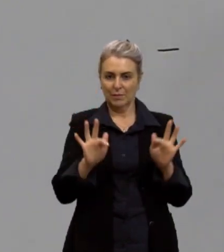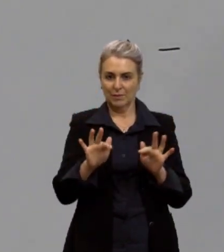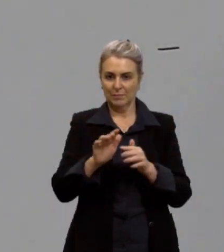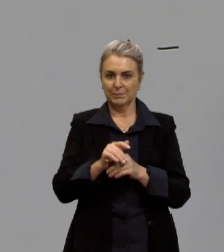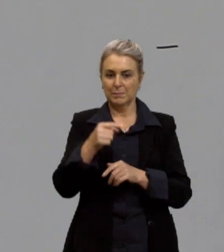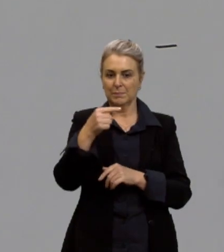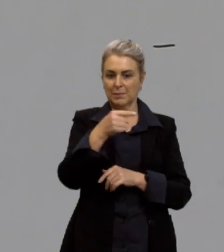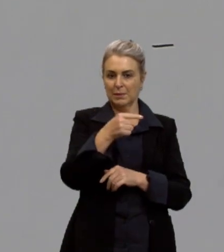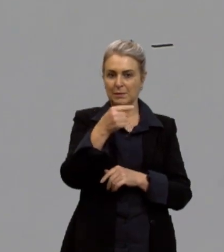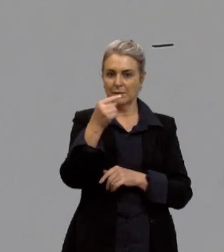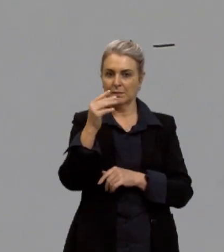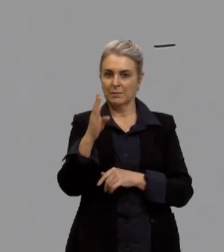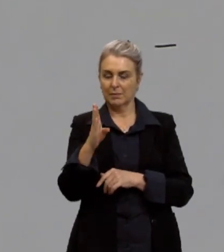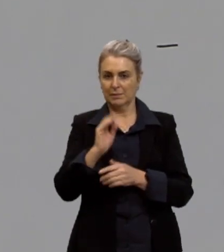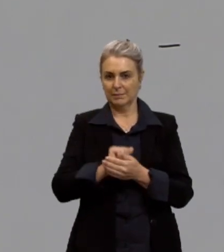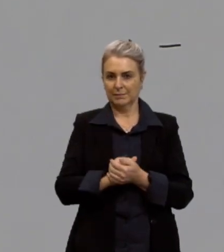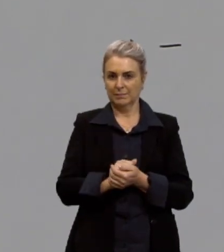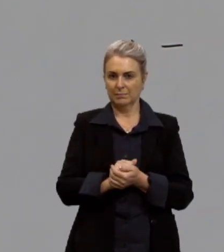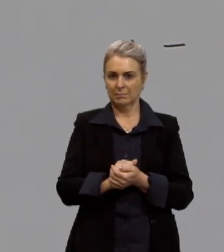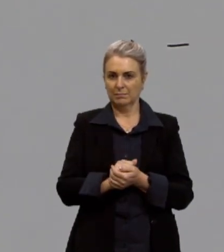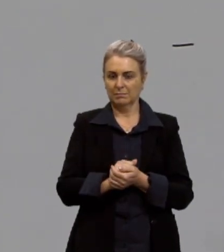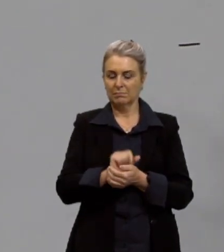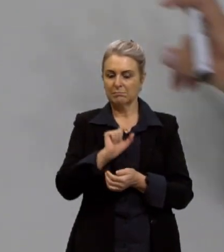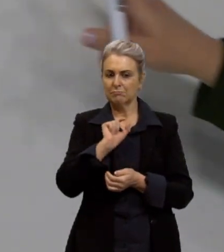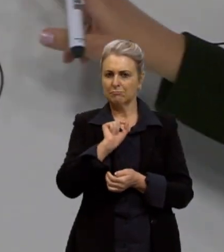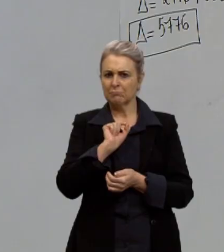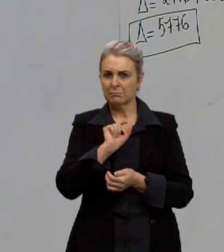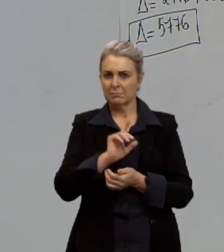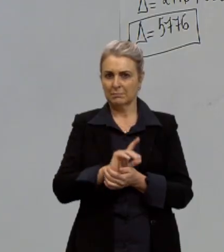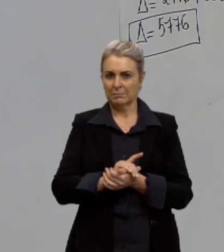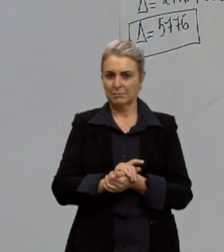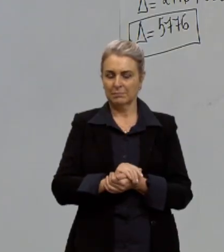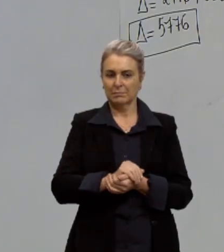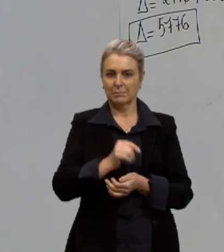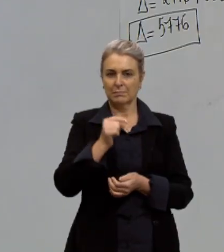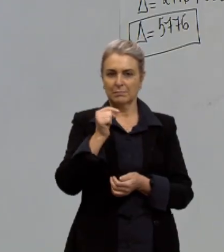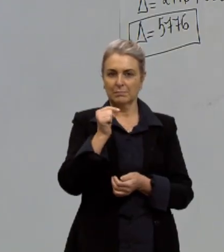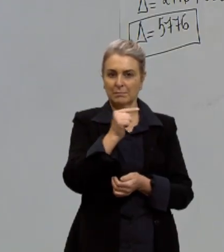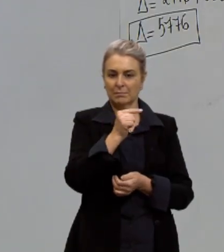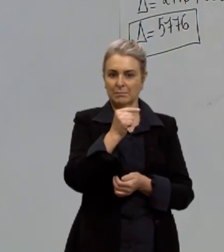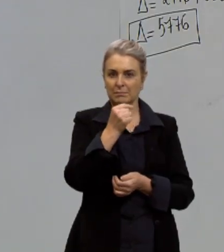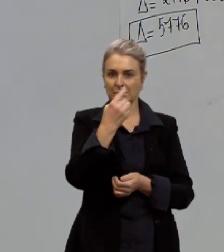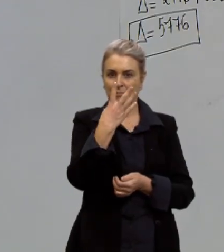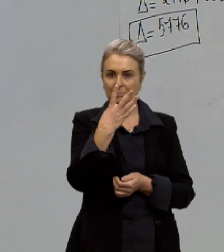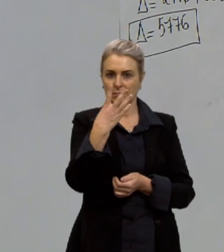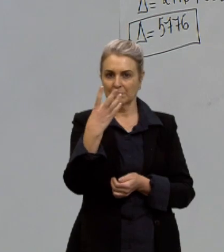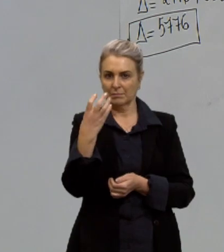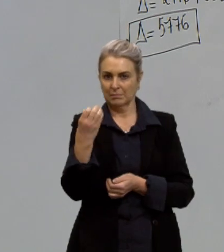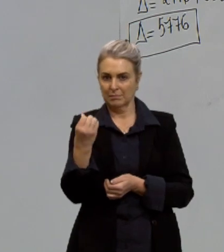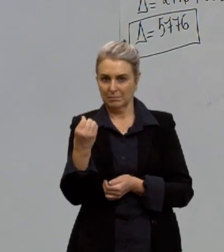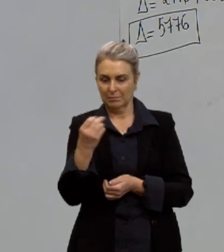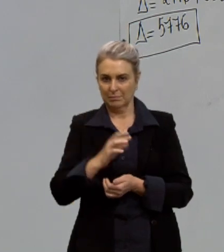Menos b. Quem é o nosso termo b? Ó, menos 46.